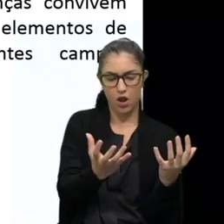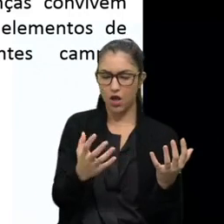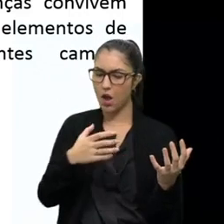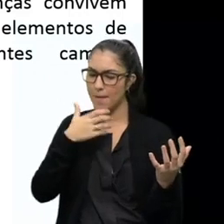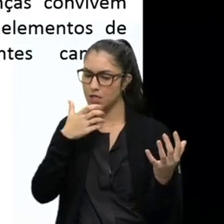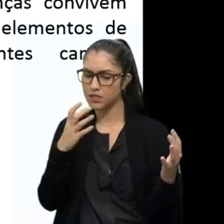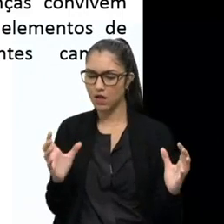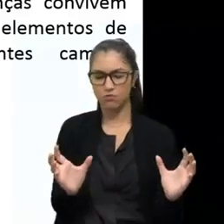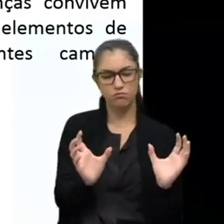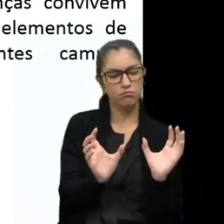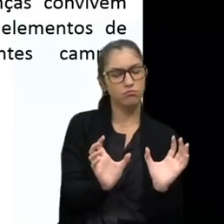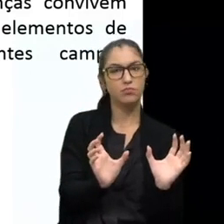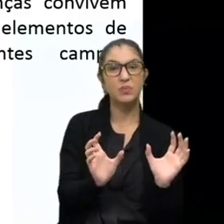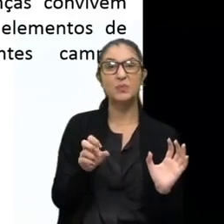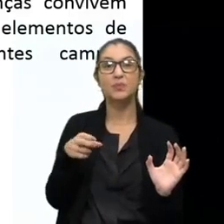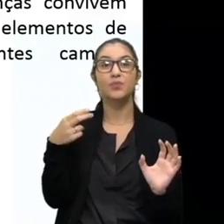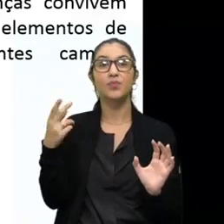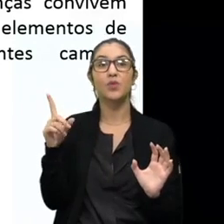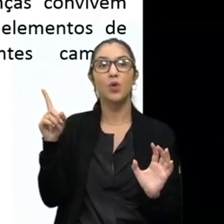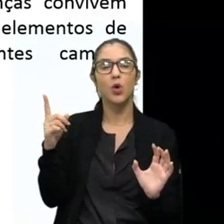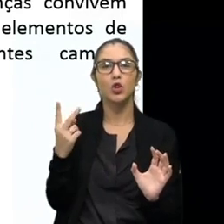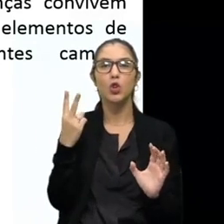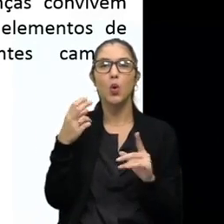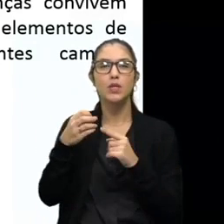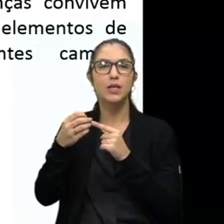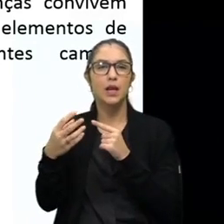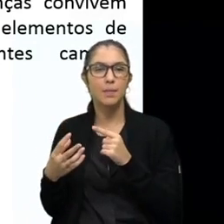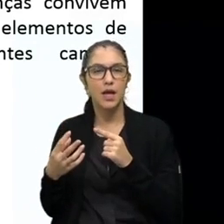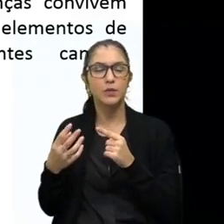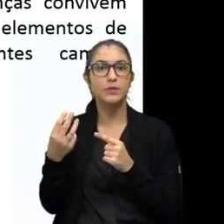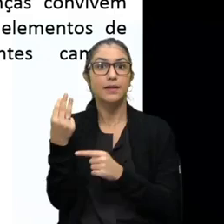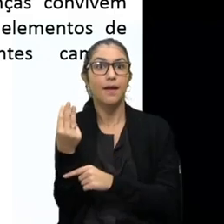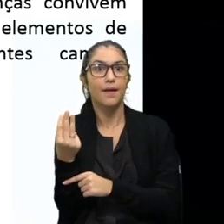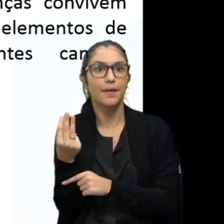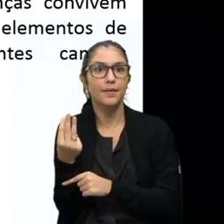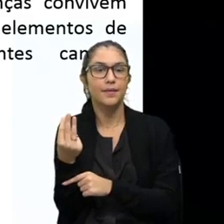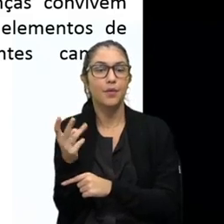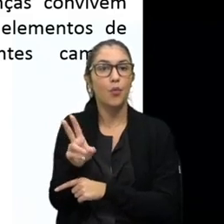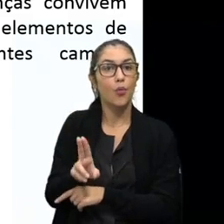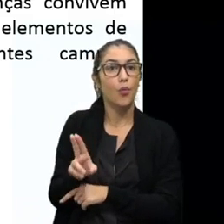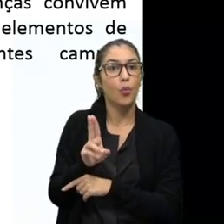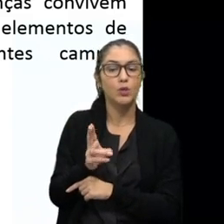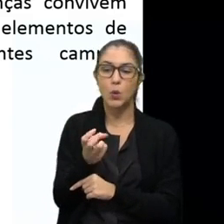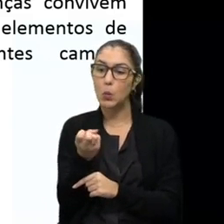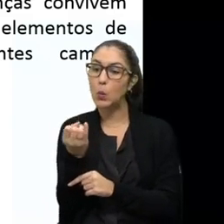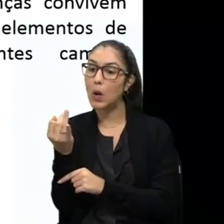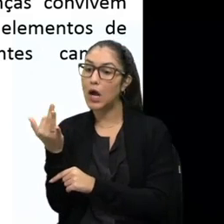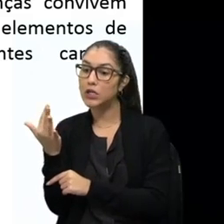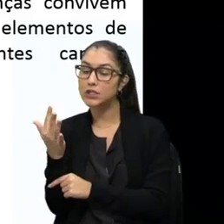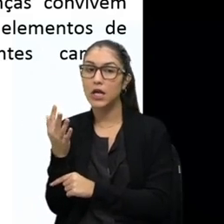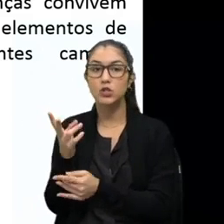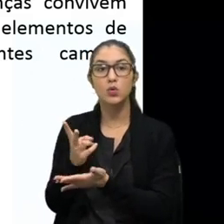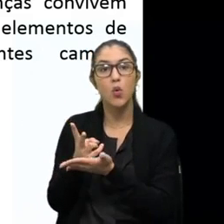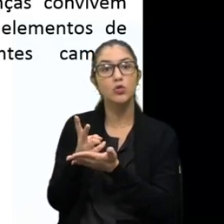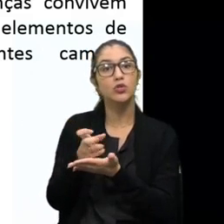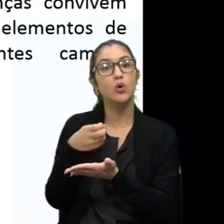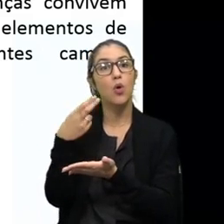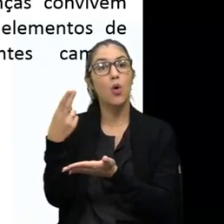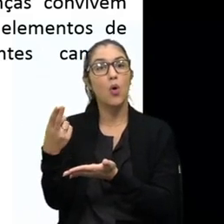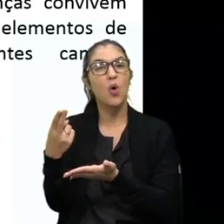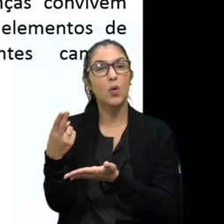campos semânticos. Comparação entre 2 elementos, 3 elementos, utilizando quantidades contínuas